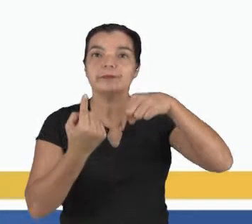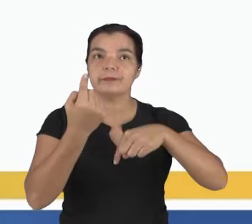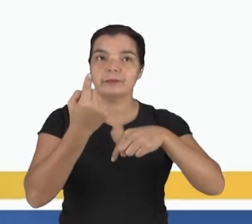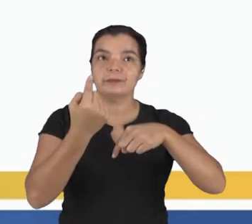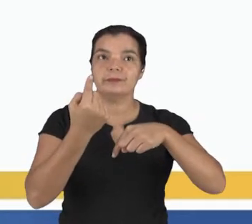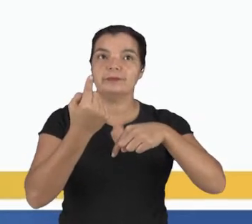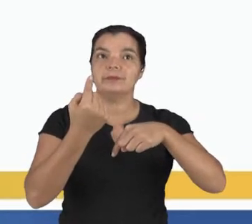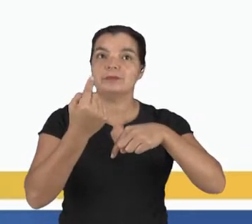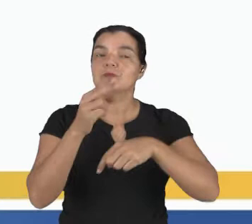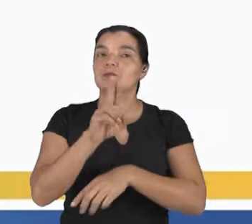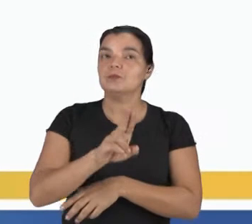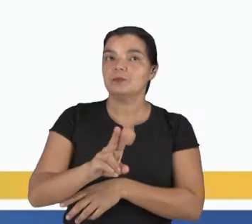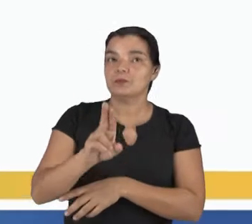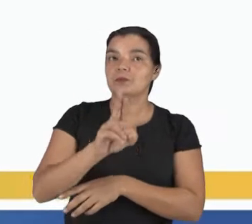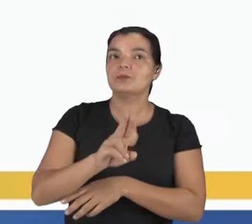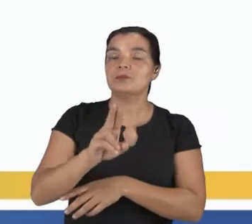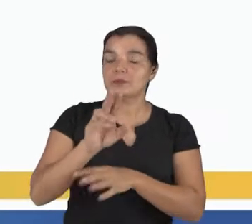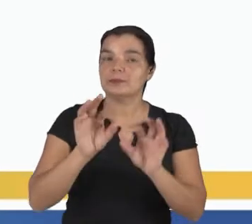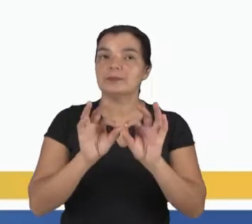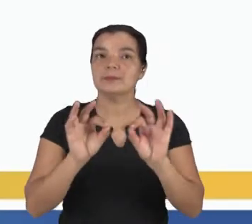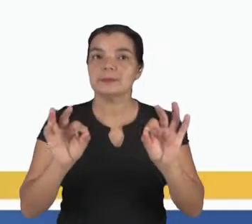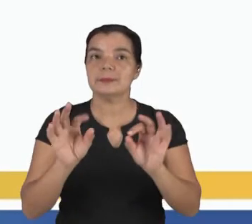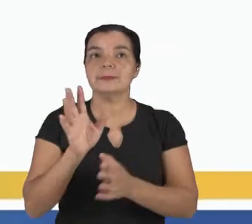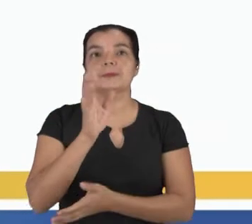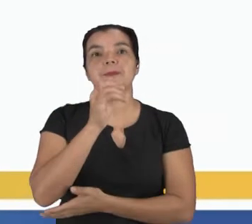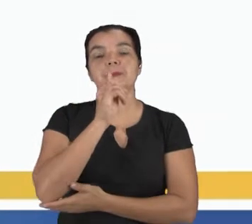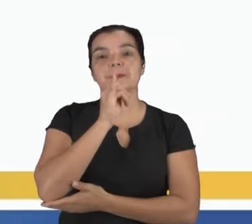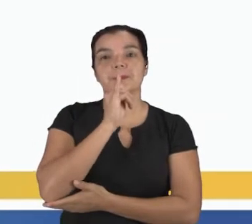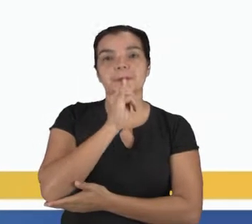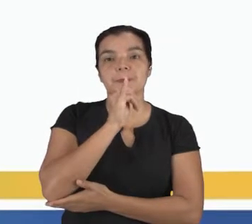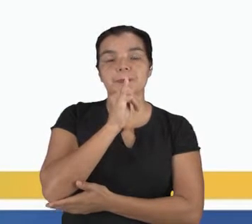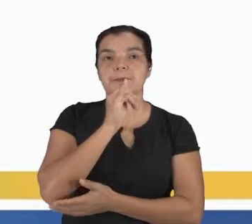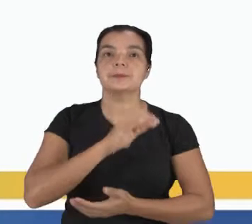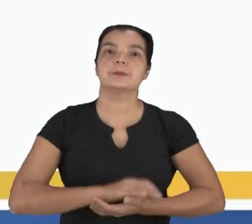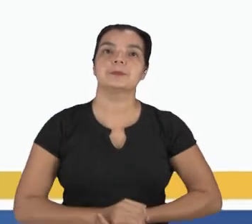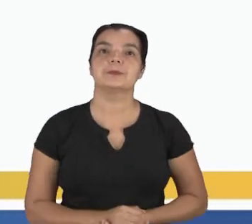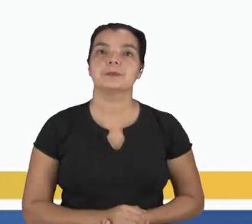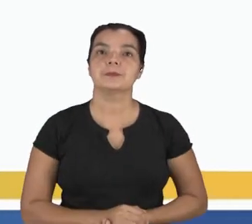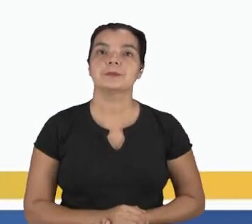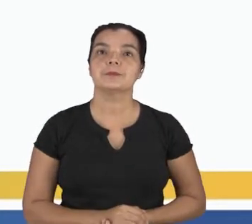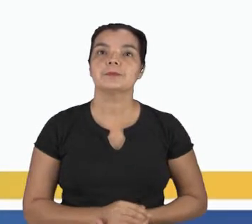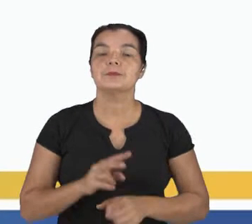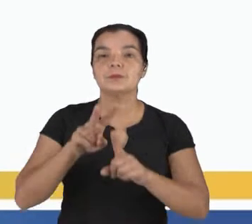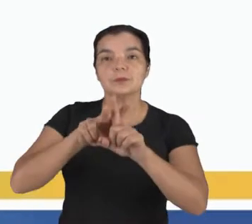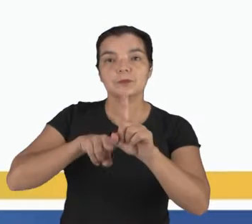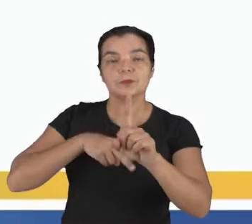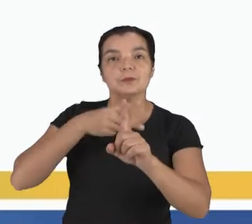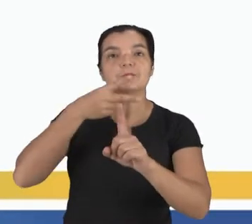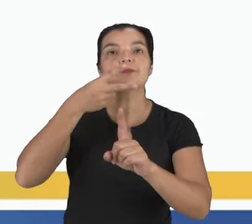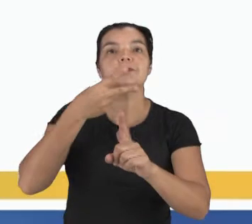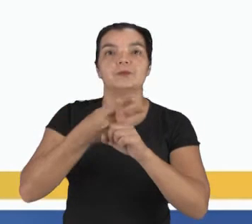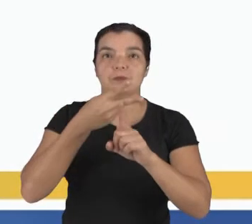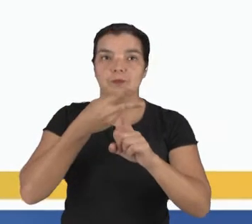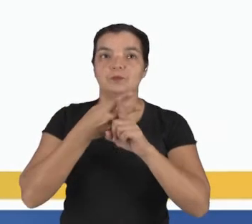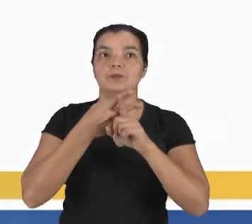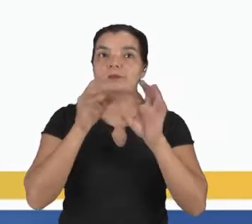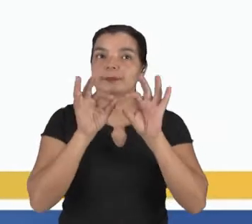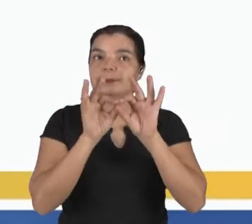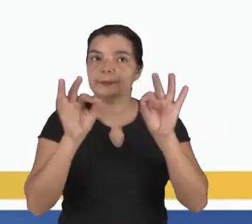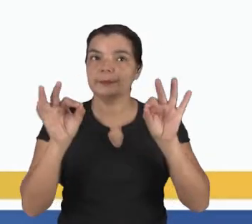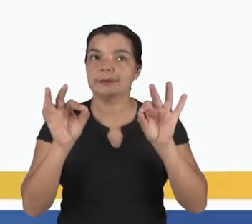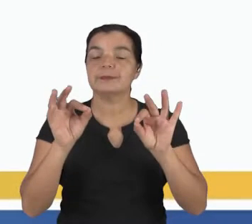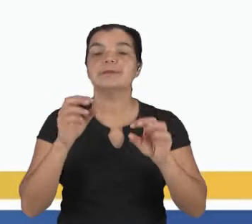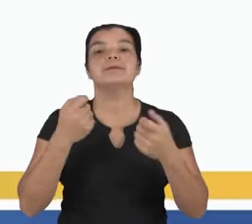operações inversas são utilizadas nas grandezas. Por exemplo, se dobrarmos uma